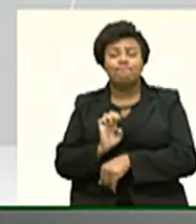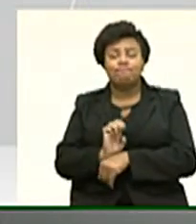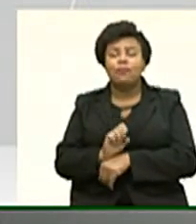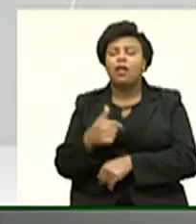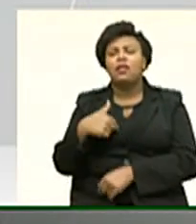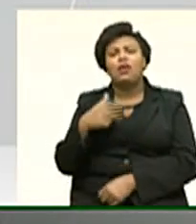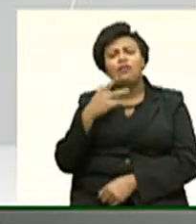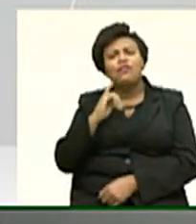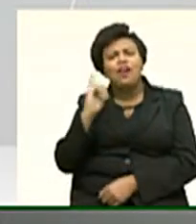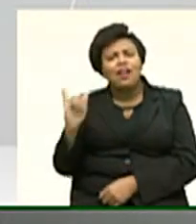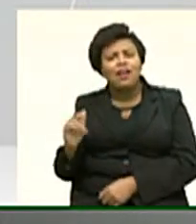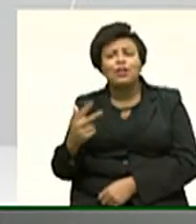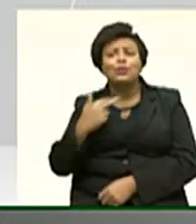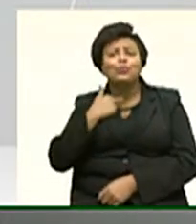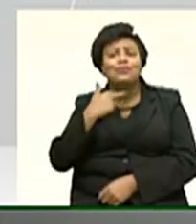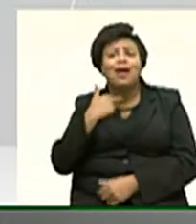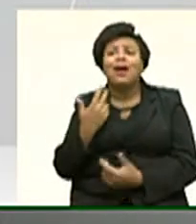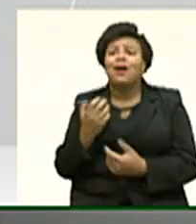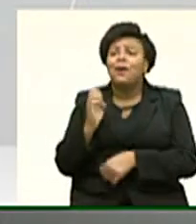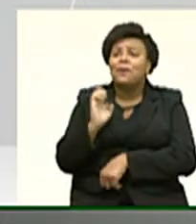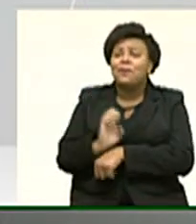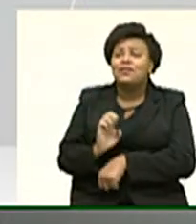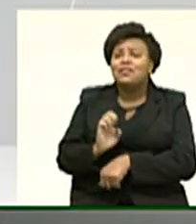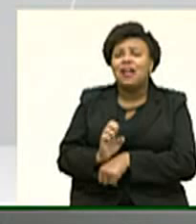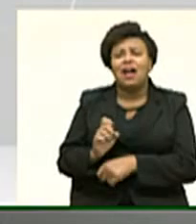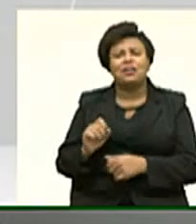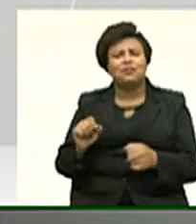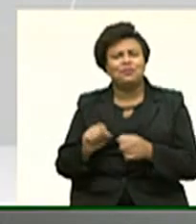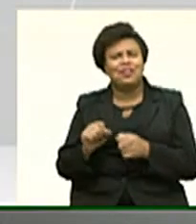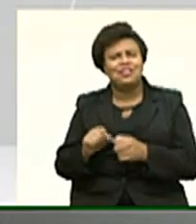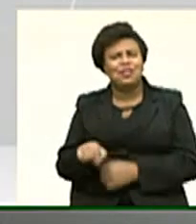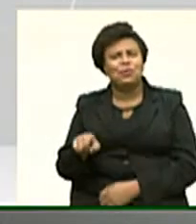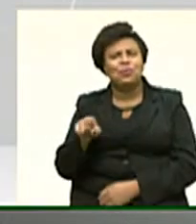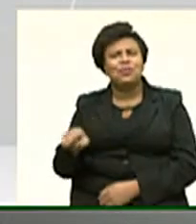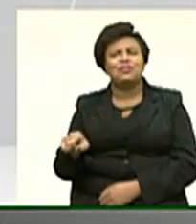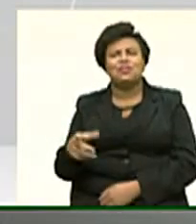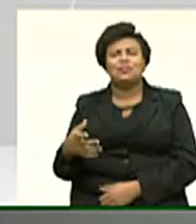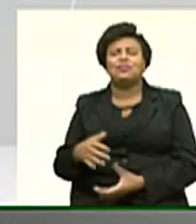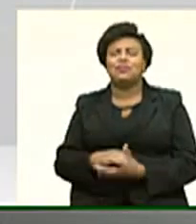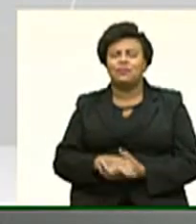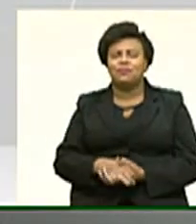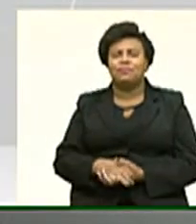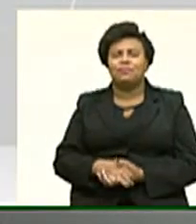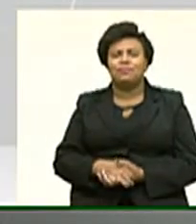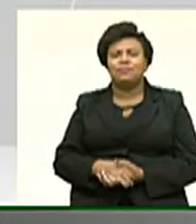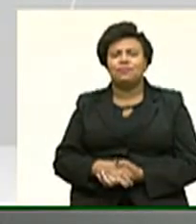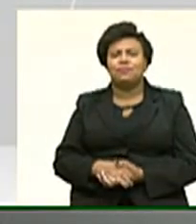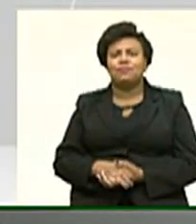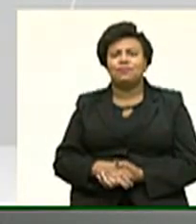E eu dizia, não é possível que o Estado esteja promovendo